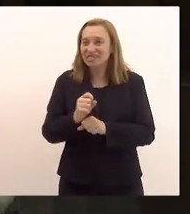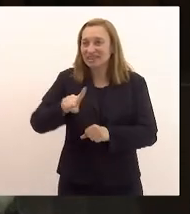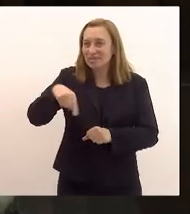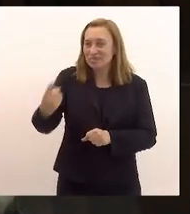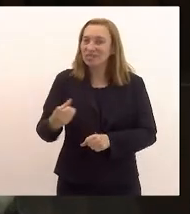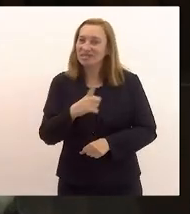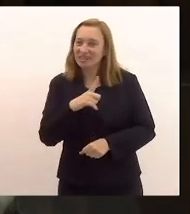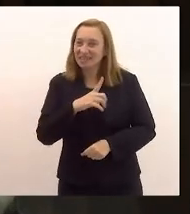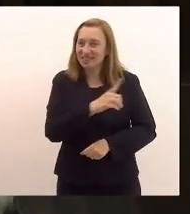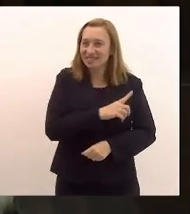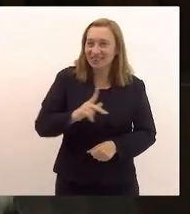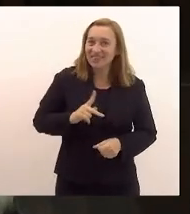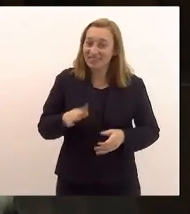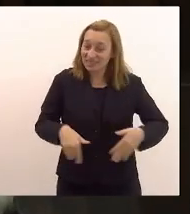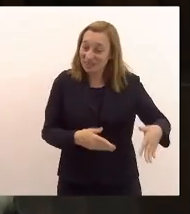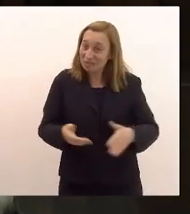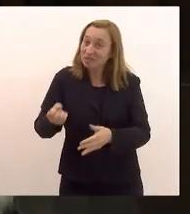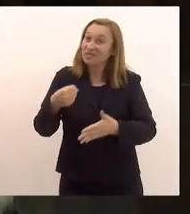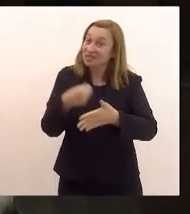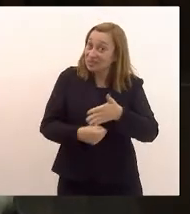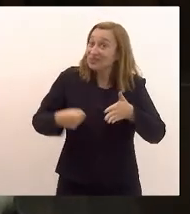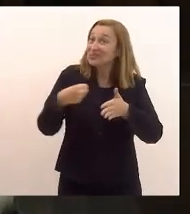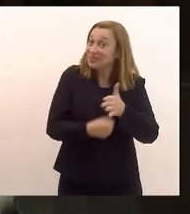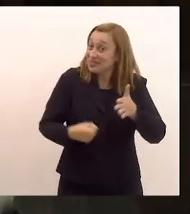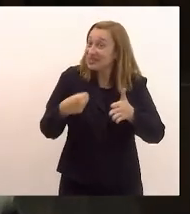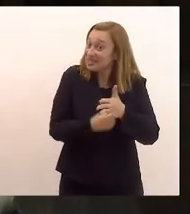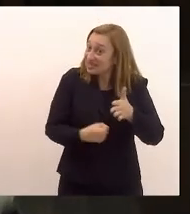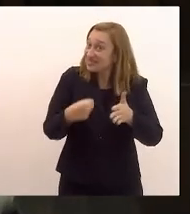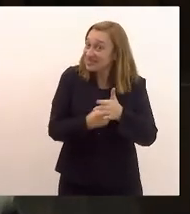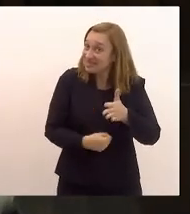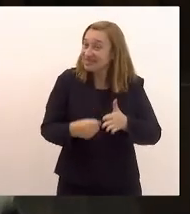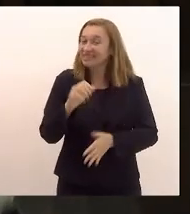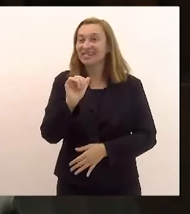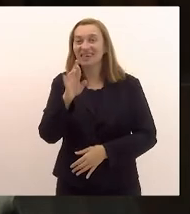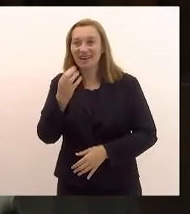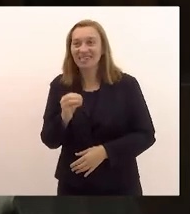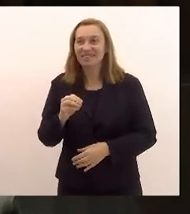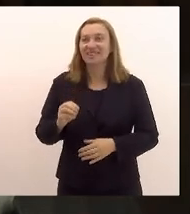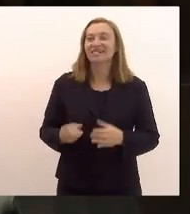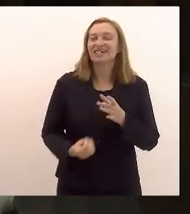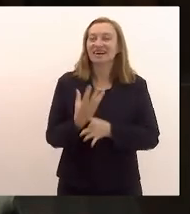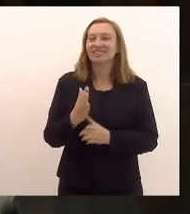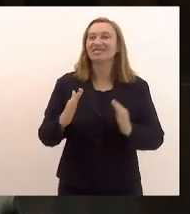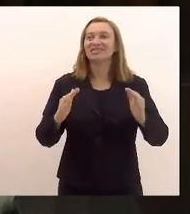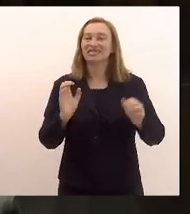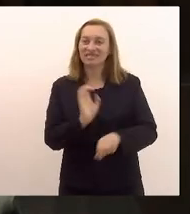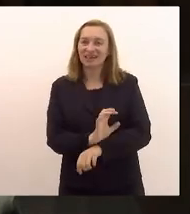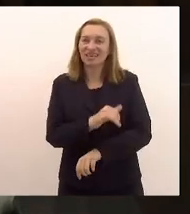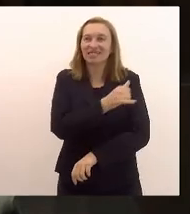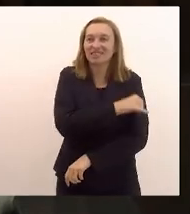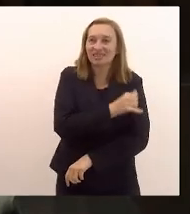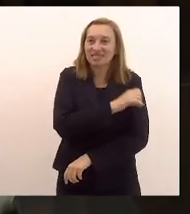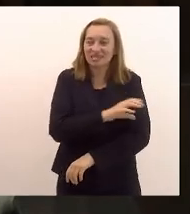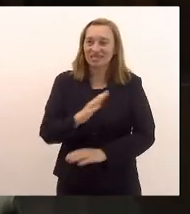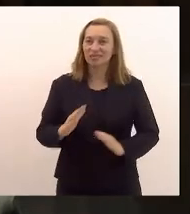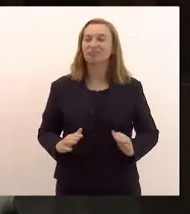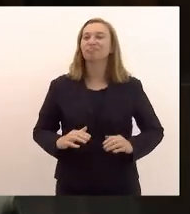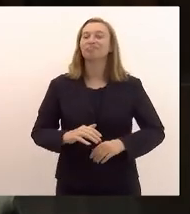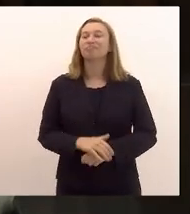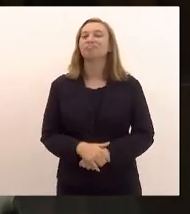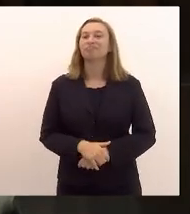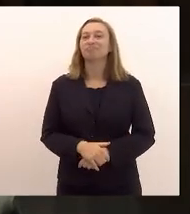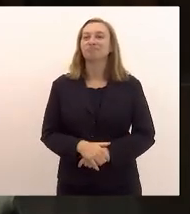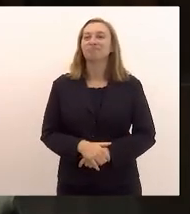defensoria foi um caminho de muita luta é esse carros foram criados no estado do Rio de Janeiro Estado da Guanabara era carreira inicial do